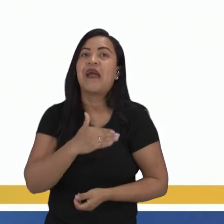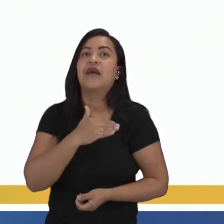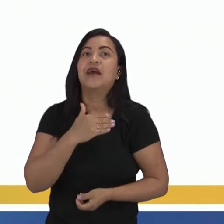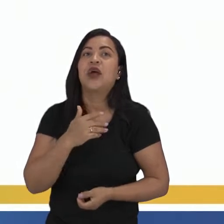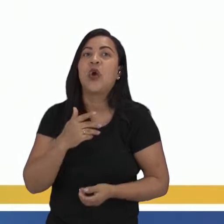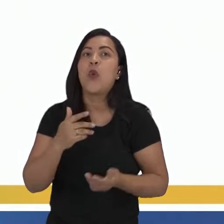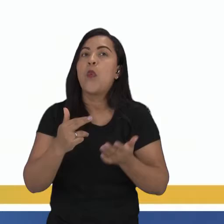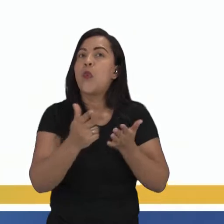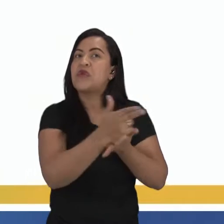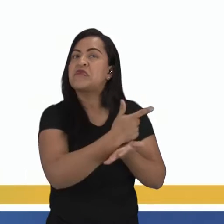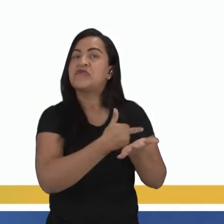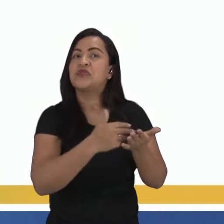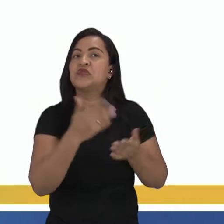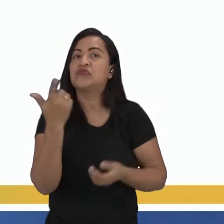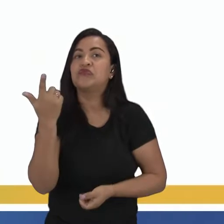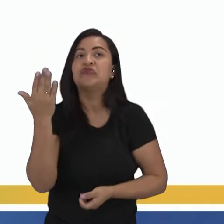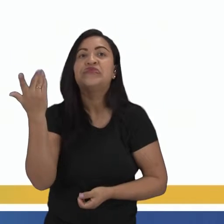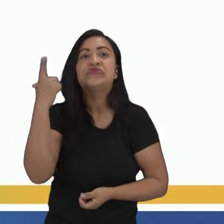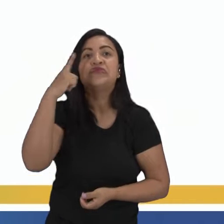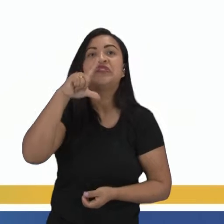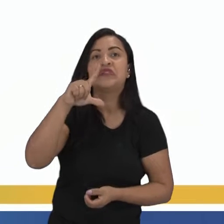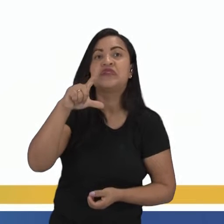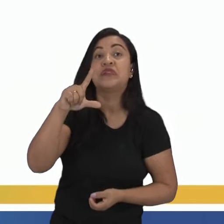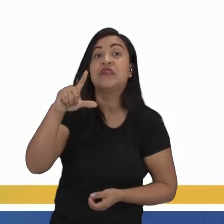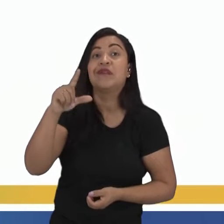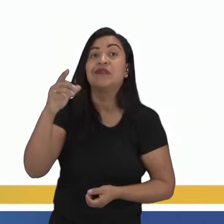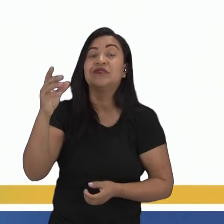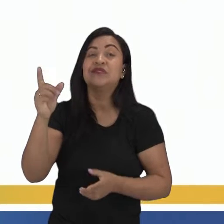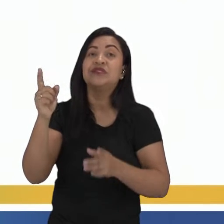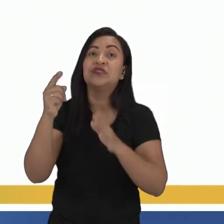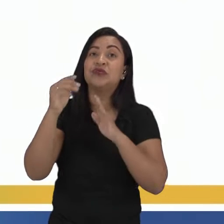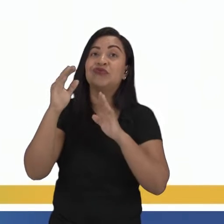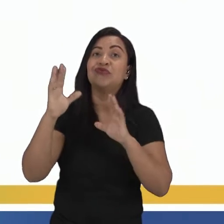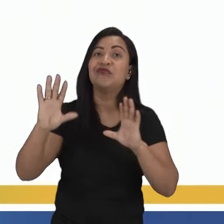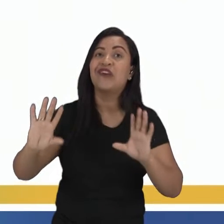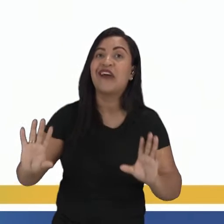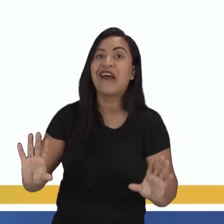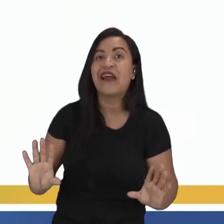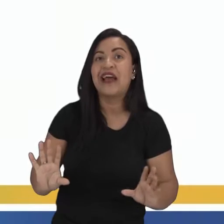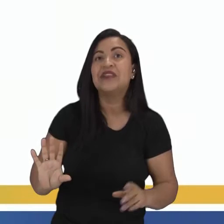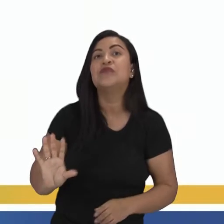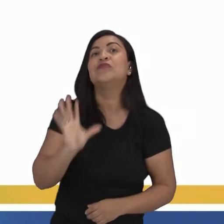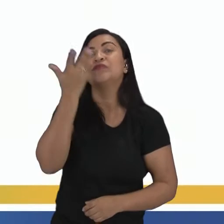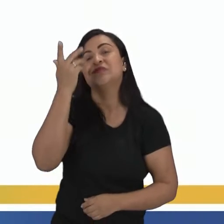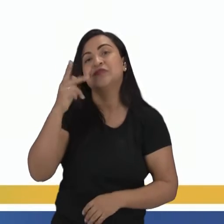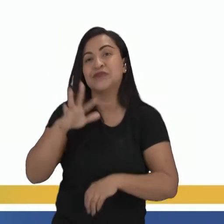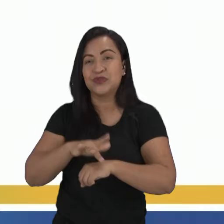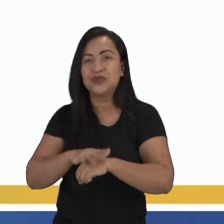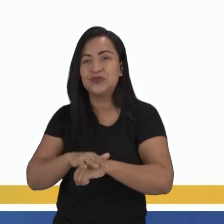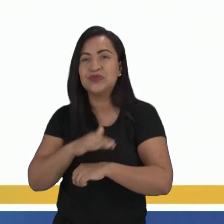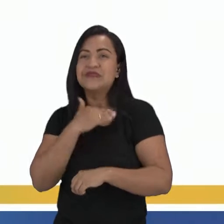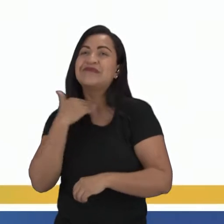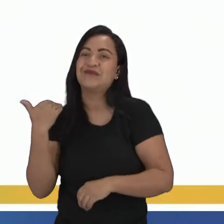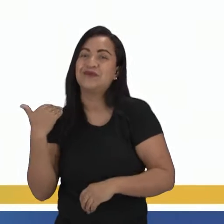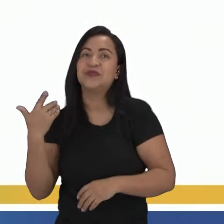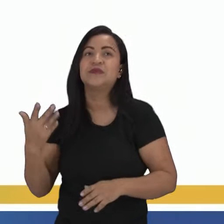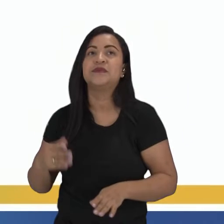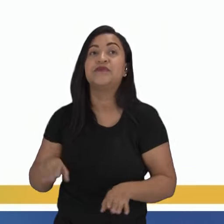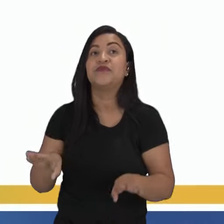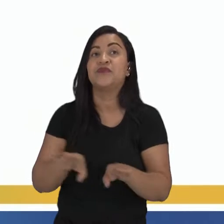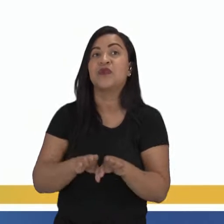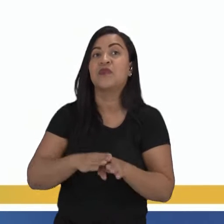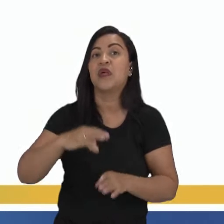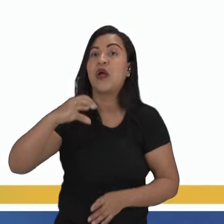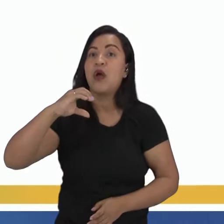ele retrata diretamente acontecimentos da peste negra já num período póstumo aí. Continuando, temos a cólera,